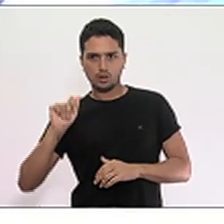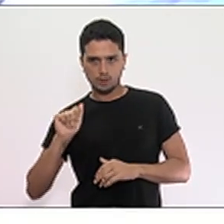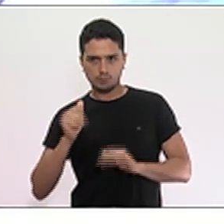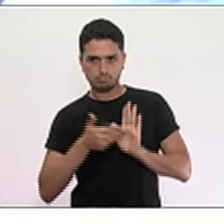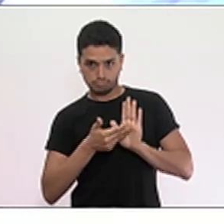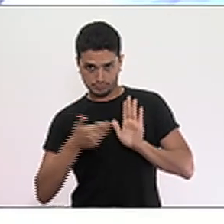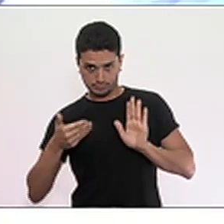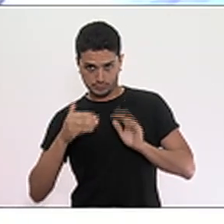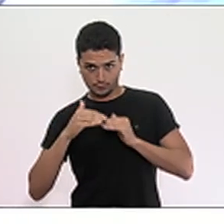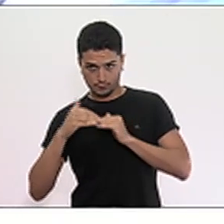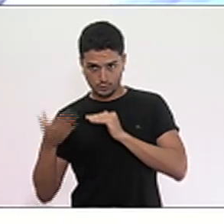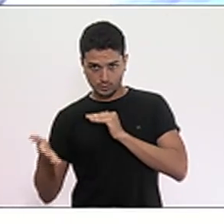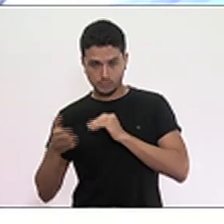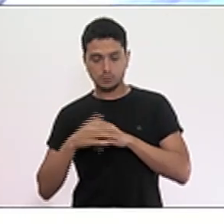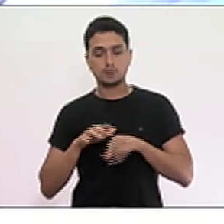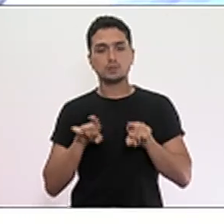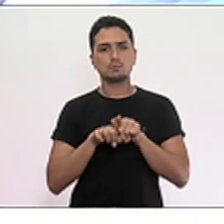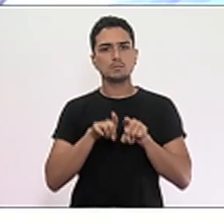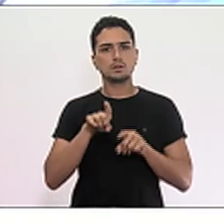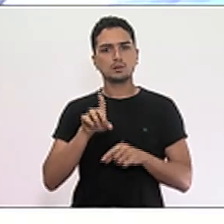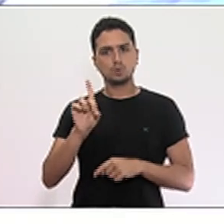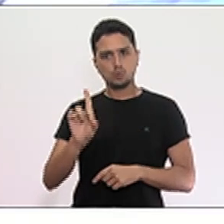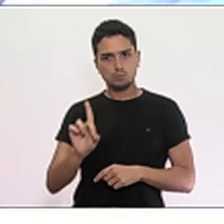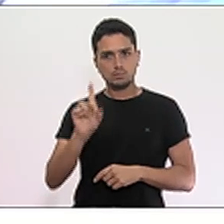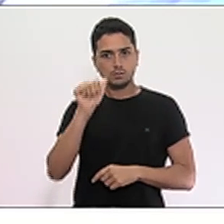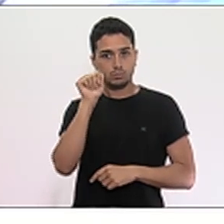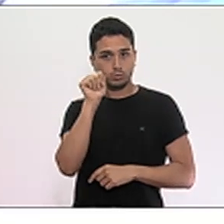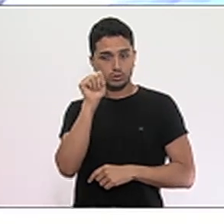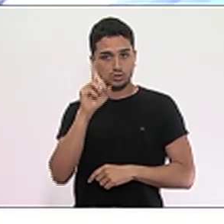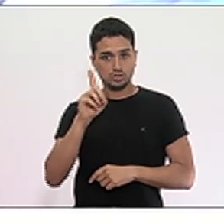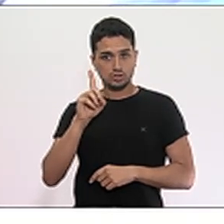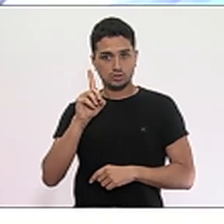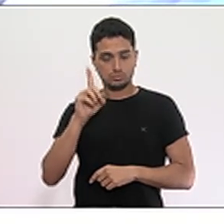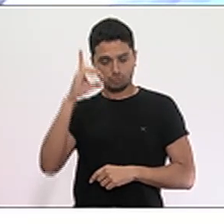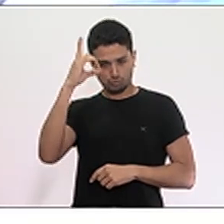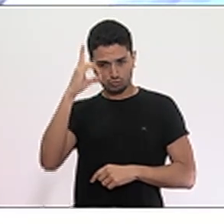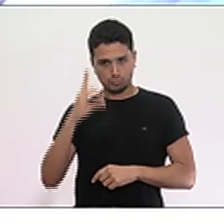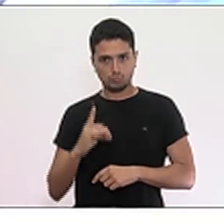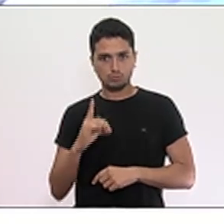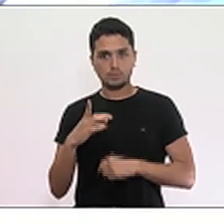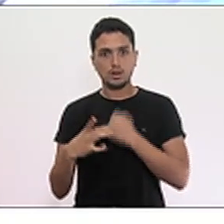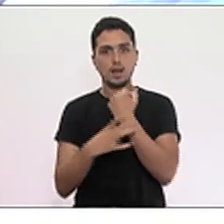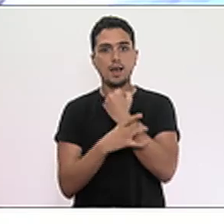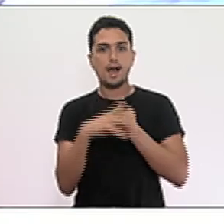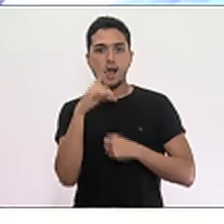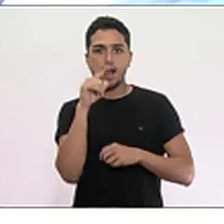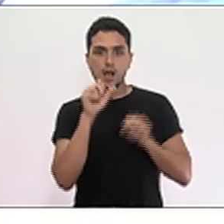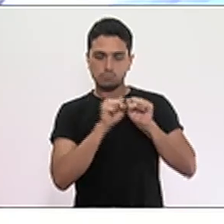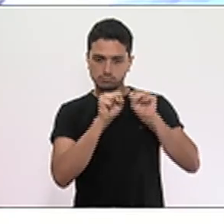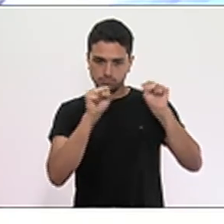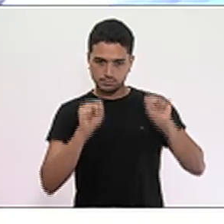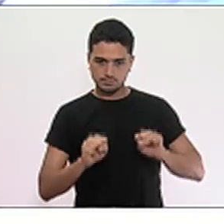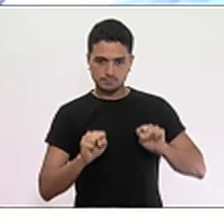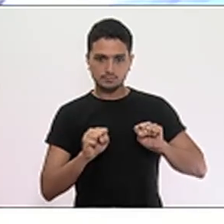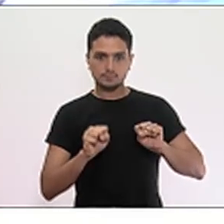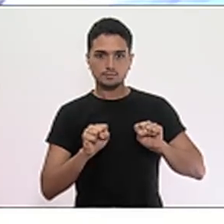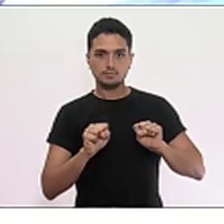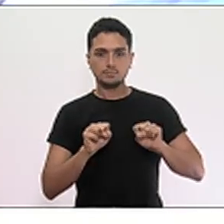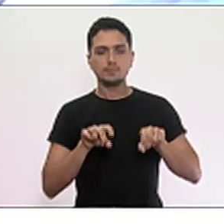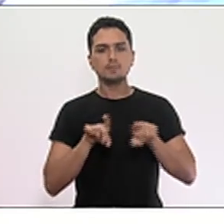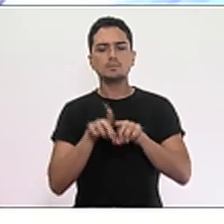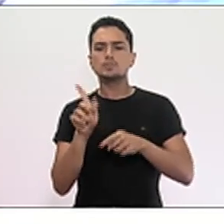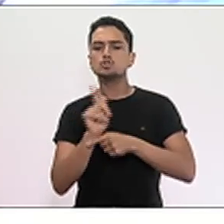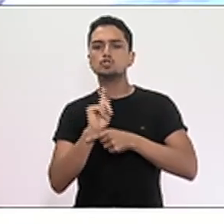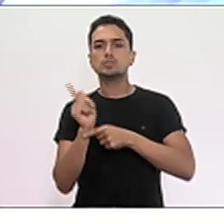Temos também uma diretoria de segurança hídrica para cuidar especificamente da questão de barragens, de riscos de inundação, e uma gerência dedicada